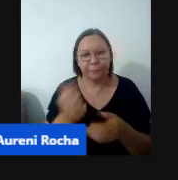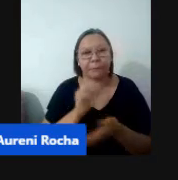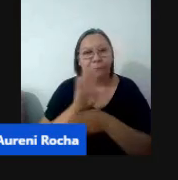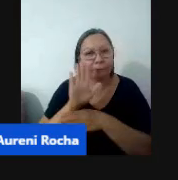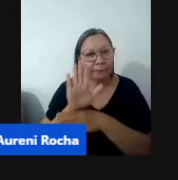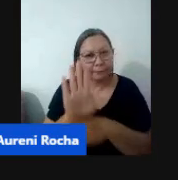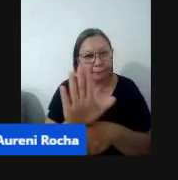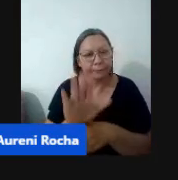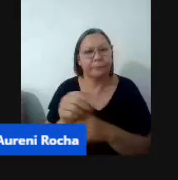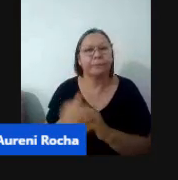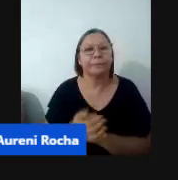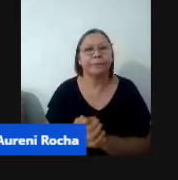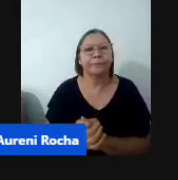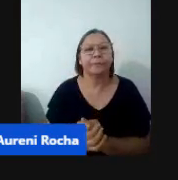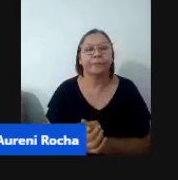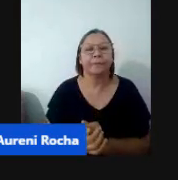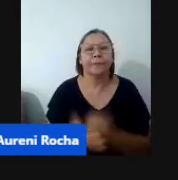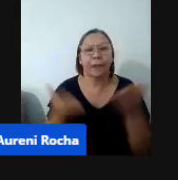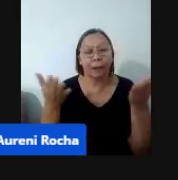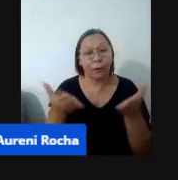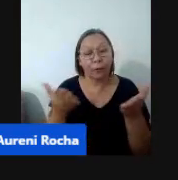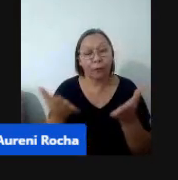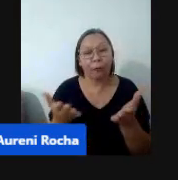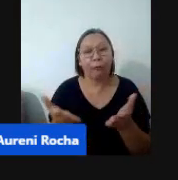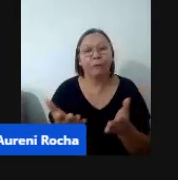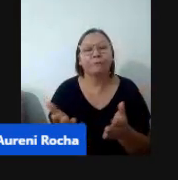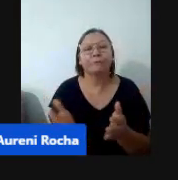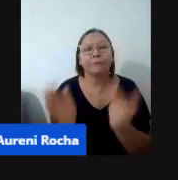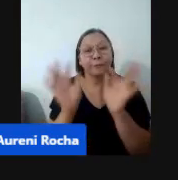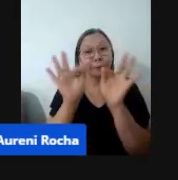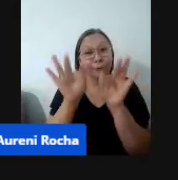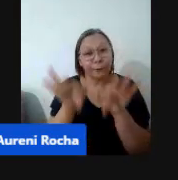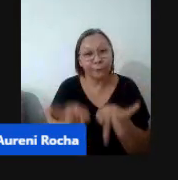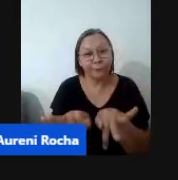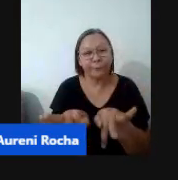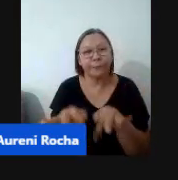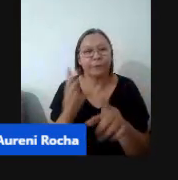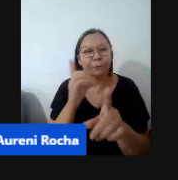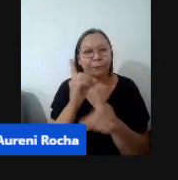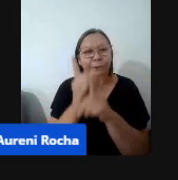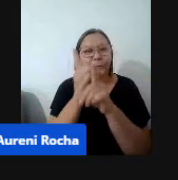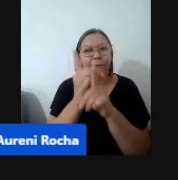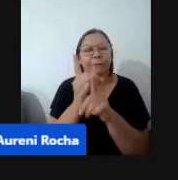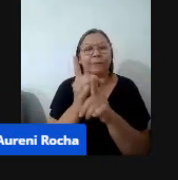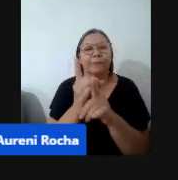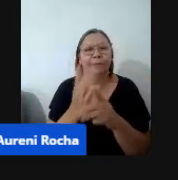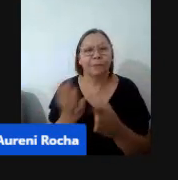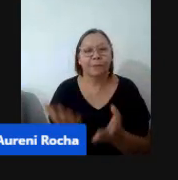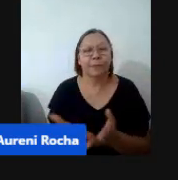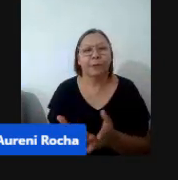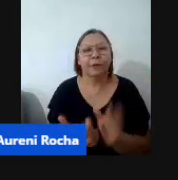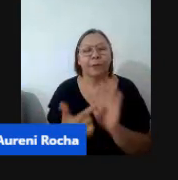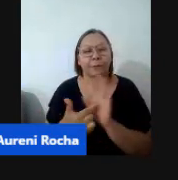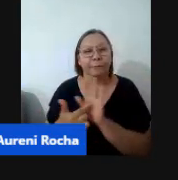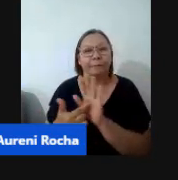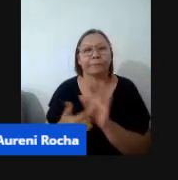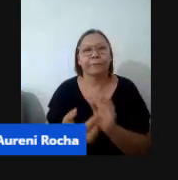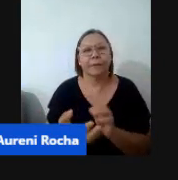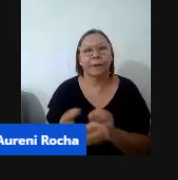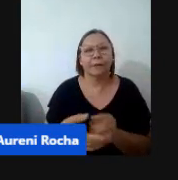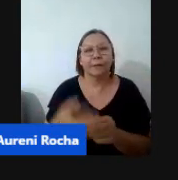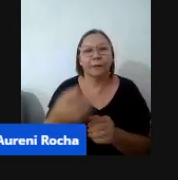Bom, chegamos ao fim do nosso encontro online. Esperamos que as ideias apresentadas possam contribuir com a sua